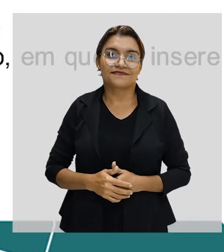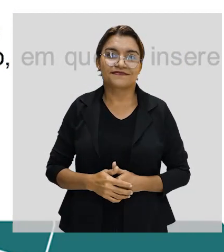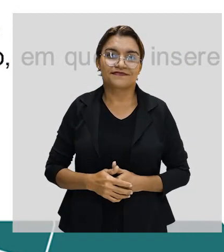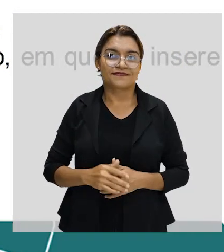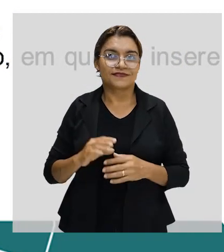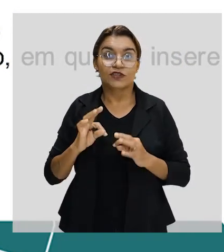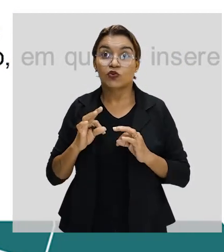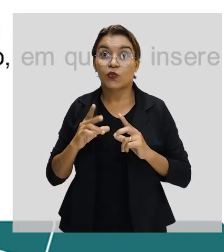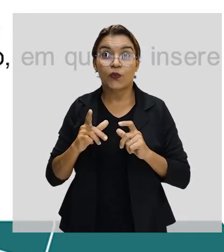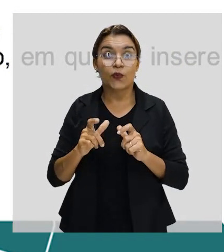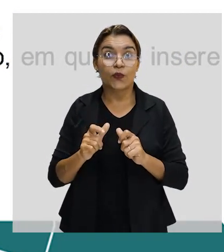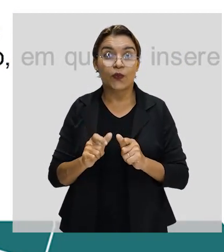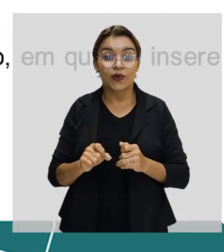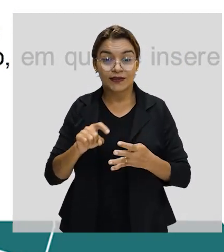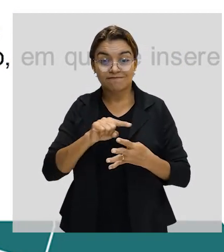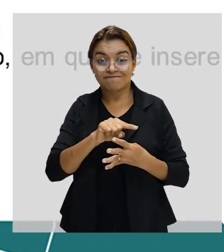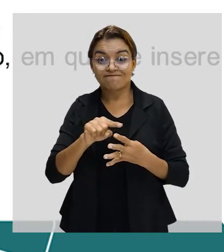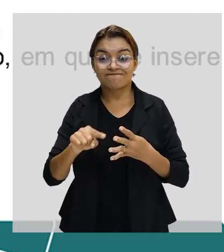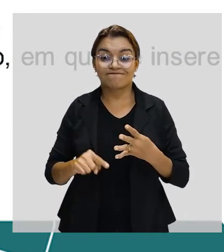Todas.